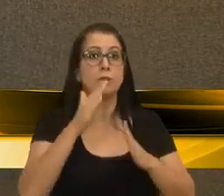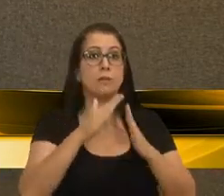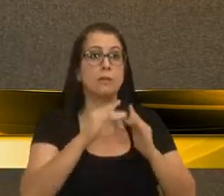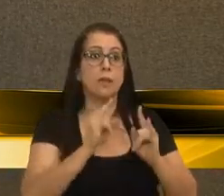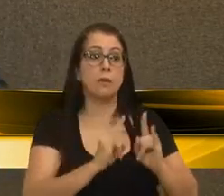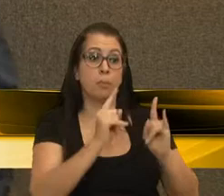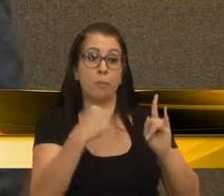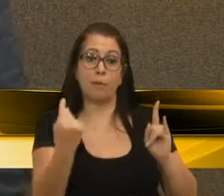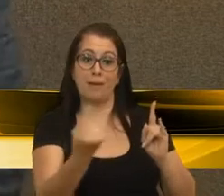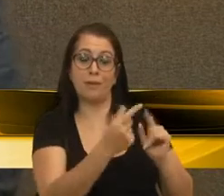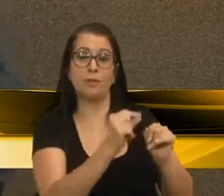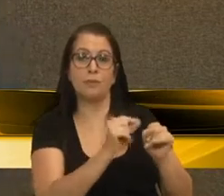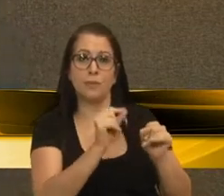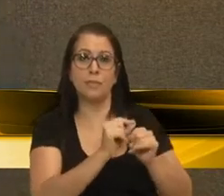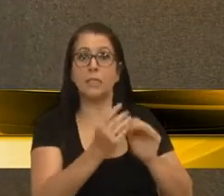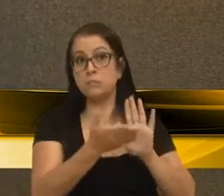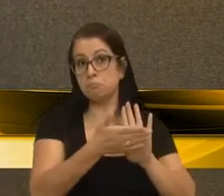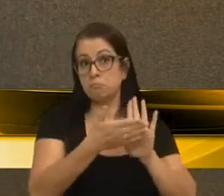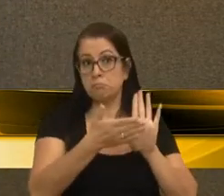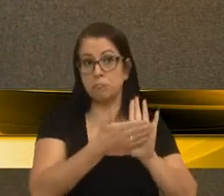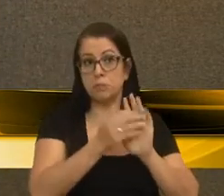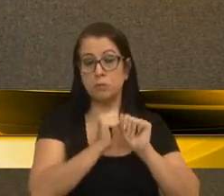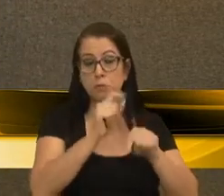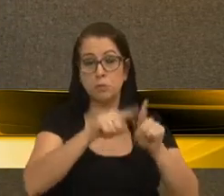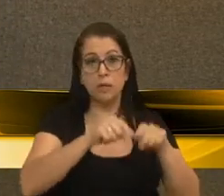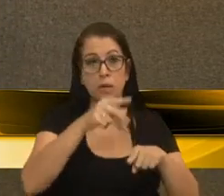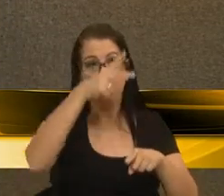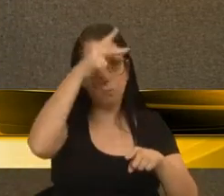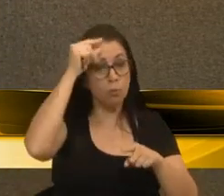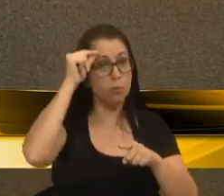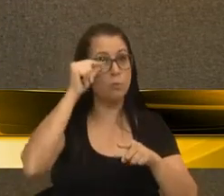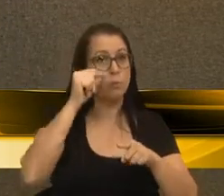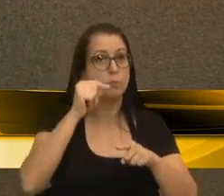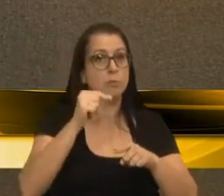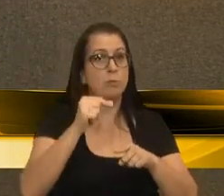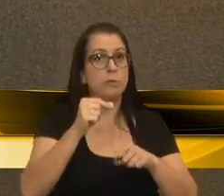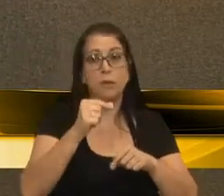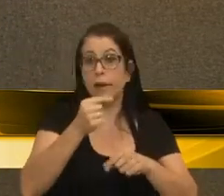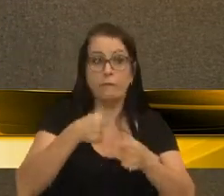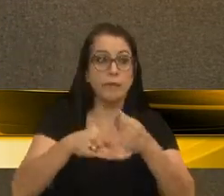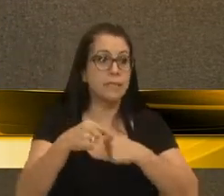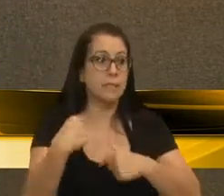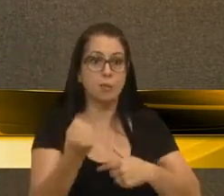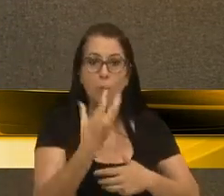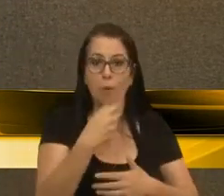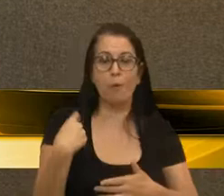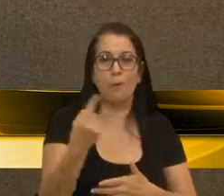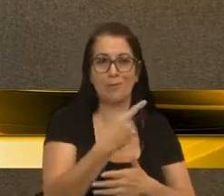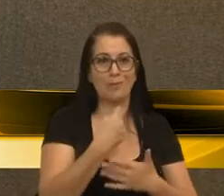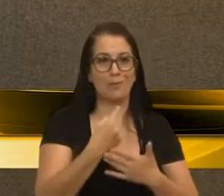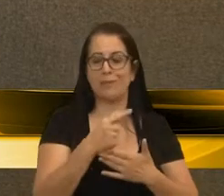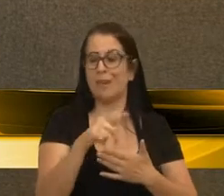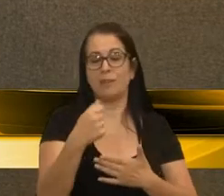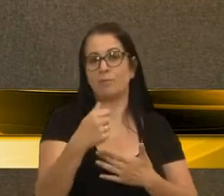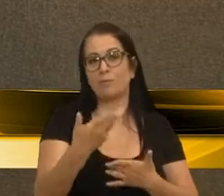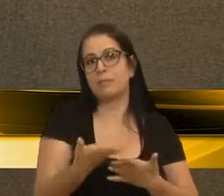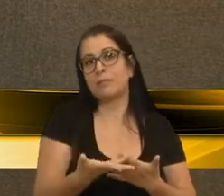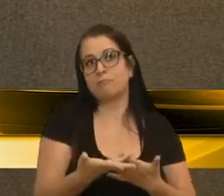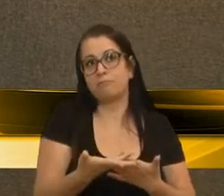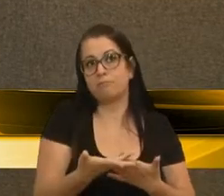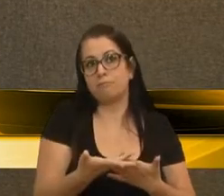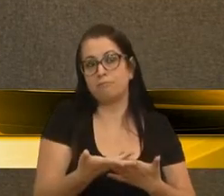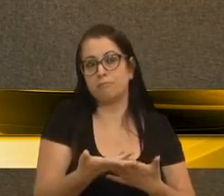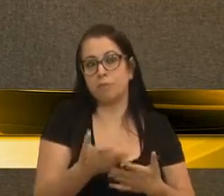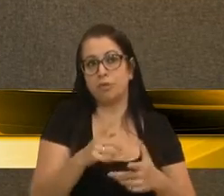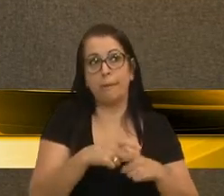ali essa proposta do mercado público, porque ela é autofinanciável. Ela não necessita